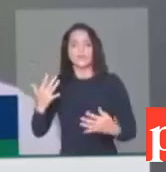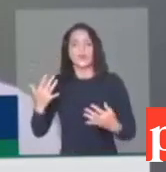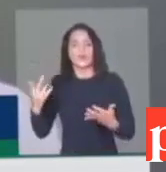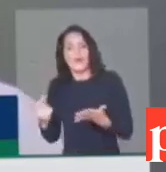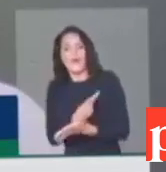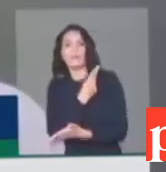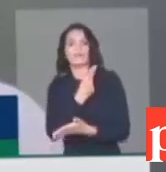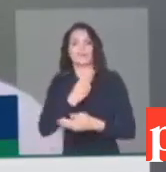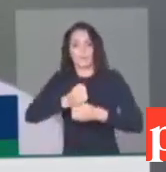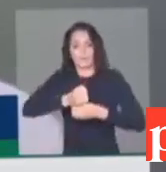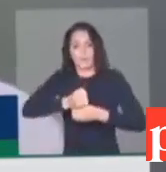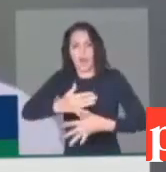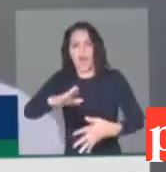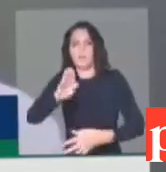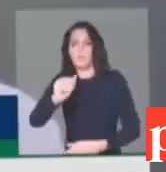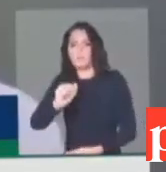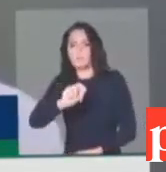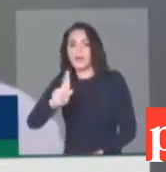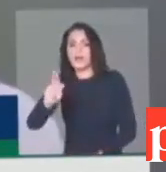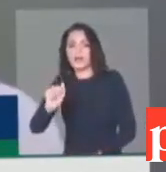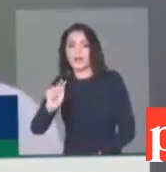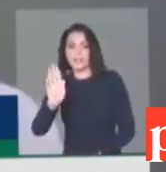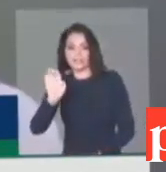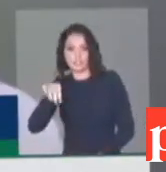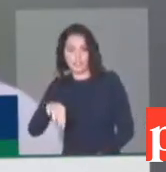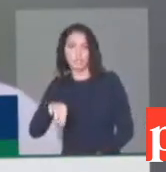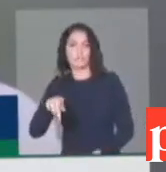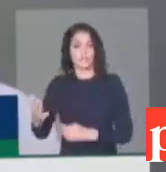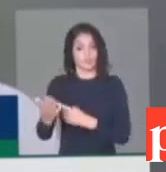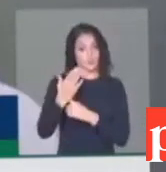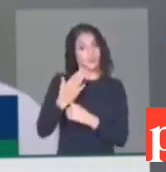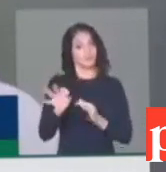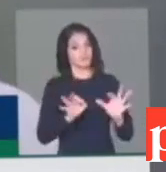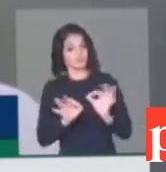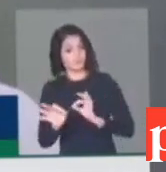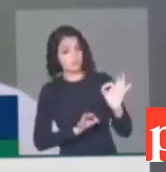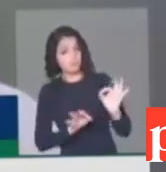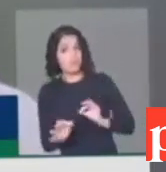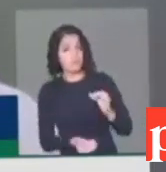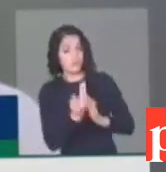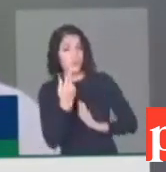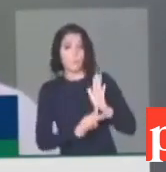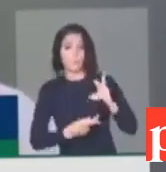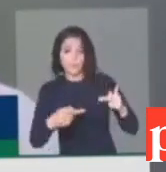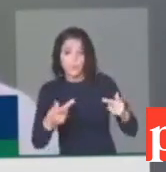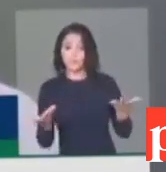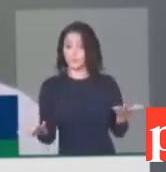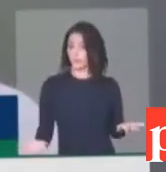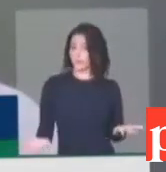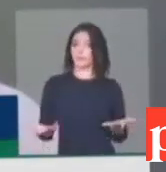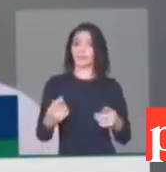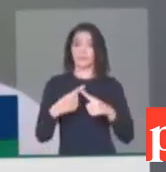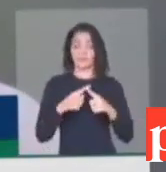que o Movimento Atingido de Barragem, o MAP, nos ajudou a construir durante o trabalho da Comissão Parlamentar de Inquérito, da